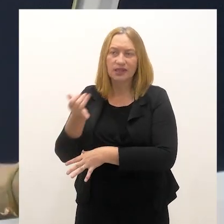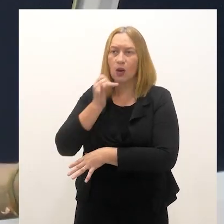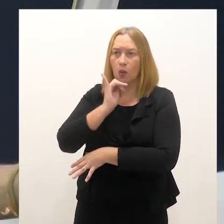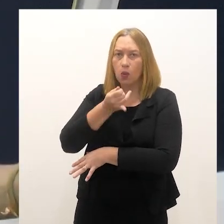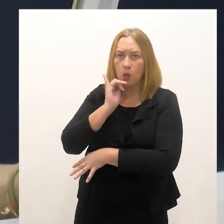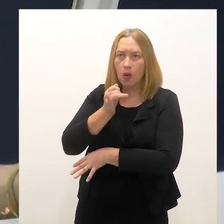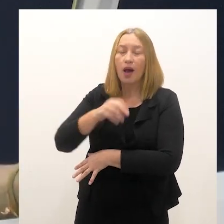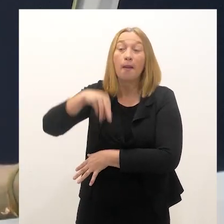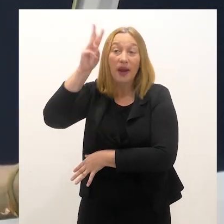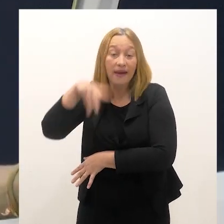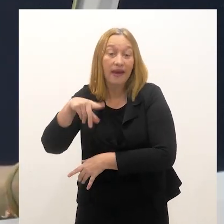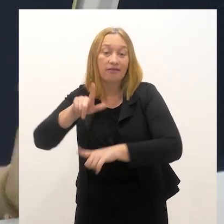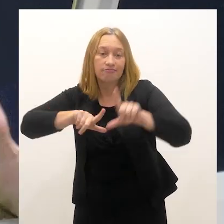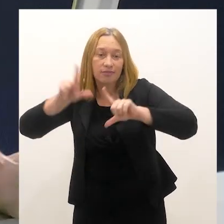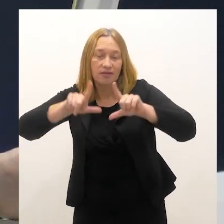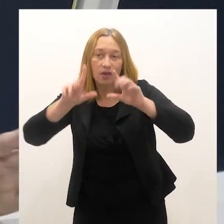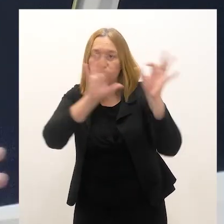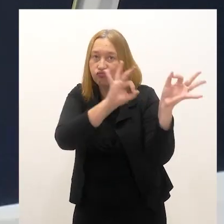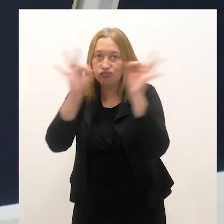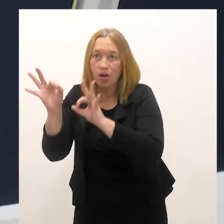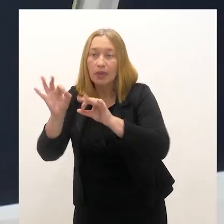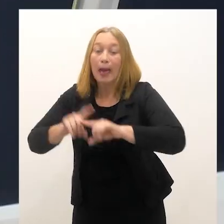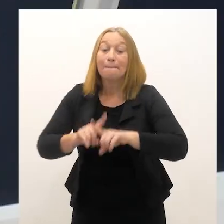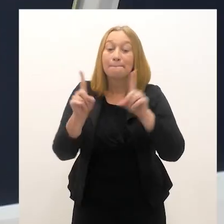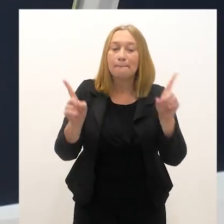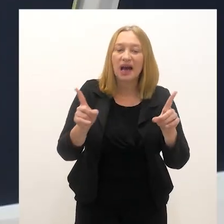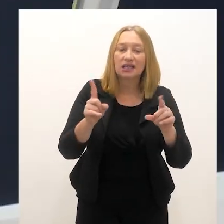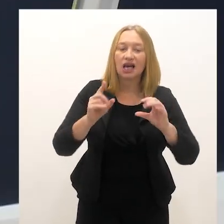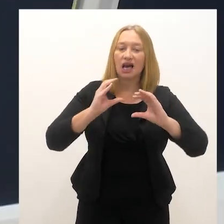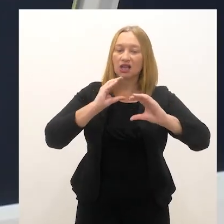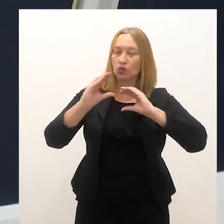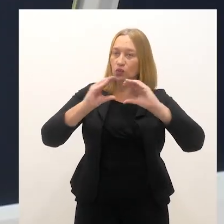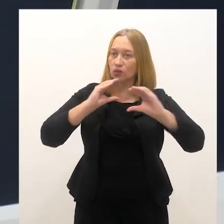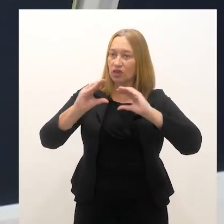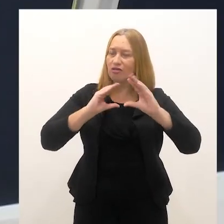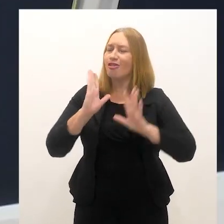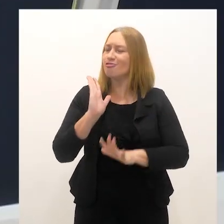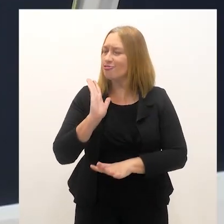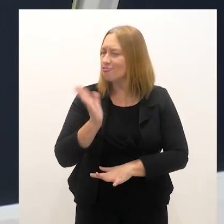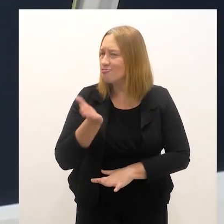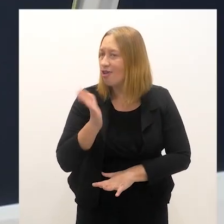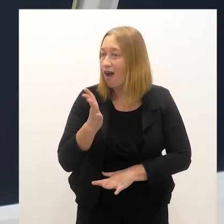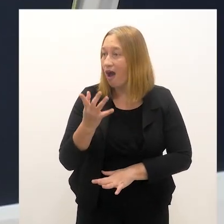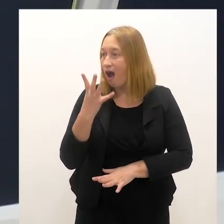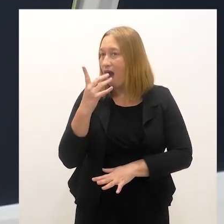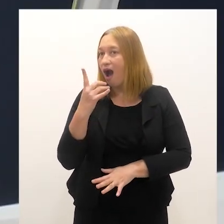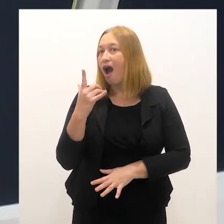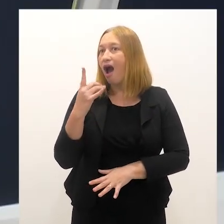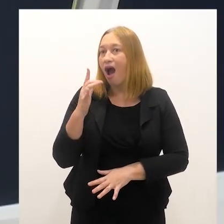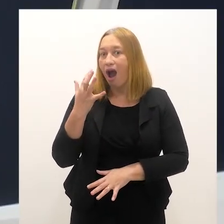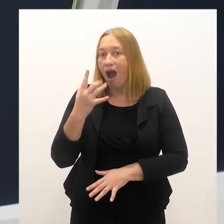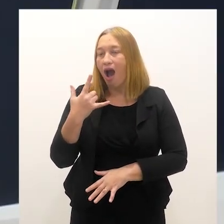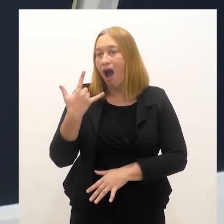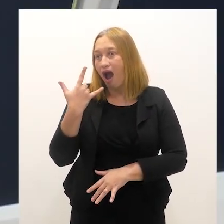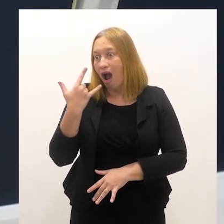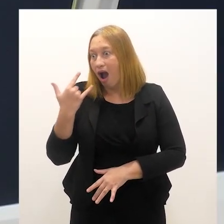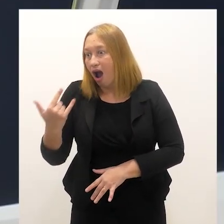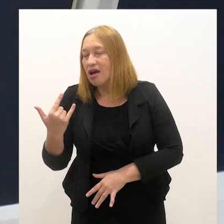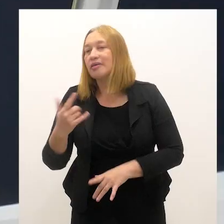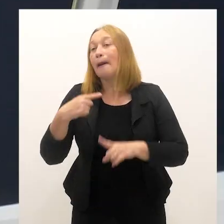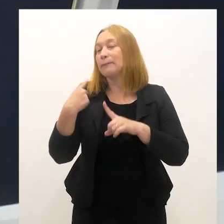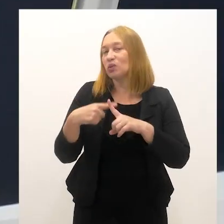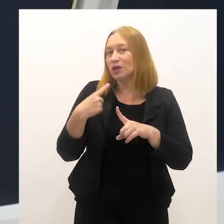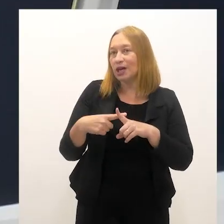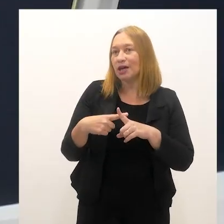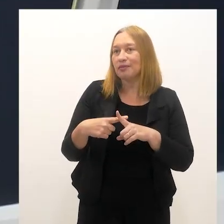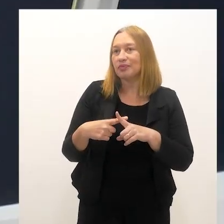para serem contadas para quem assiste, mas os comunicadores já me fascinavam muito porque